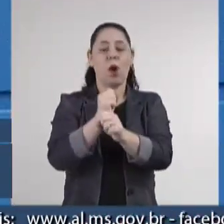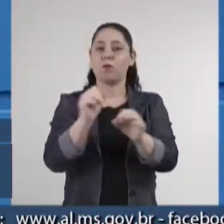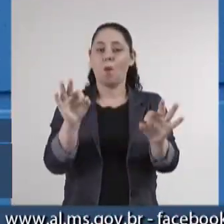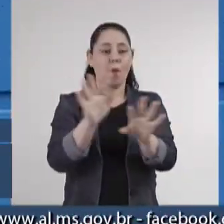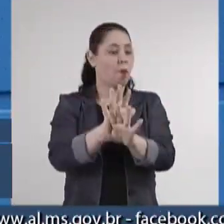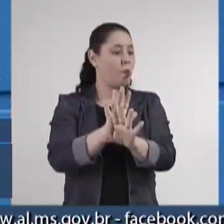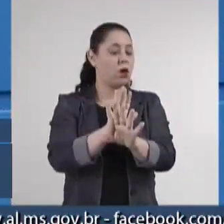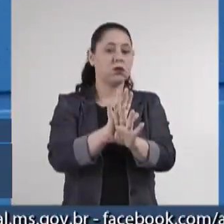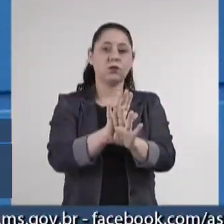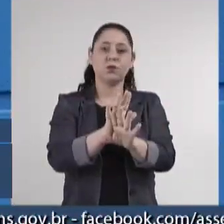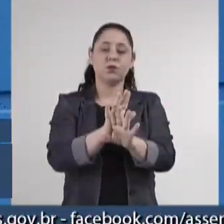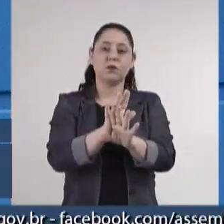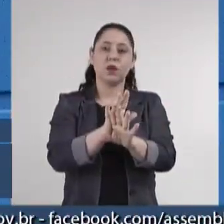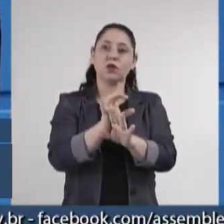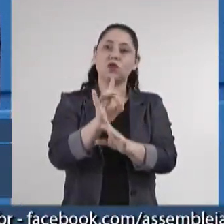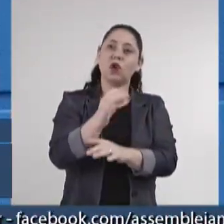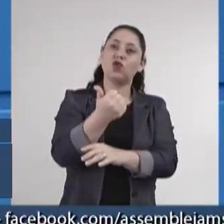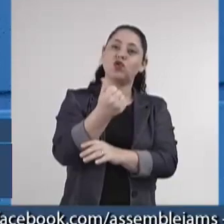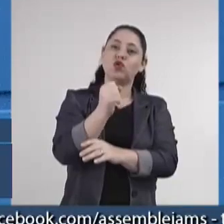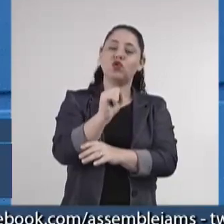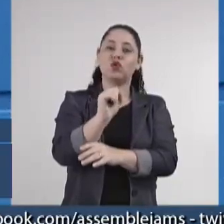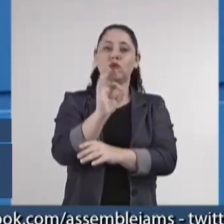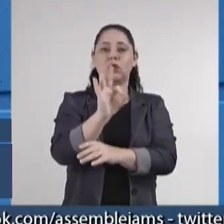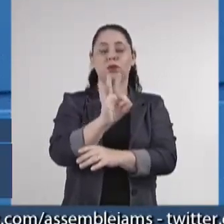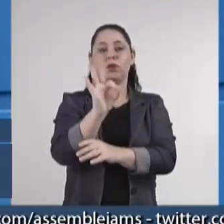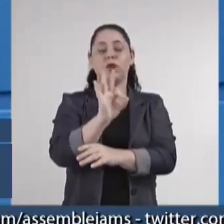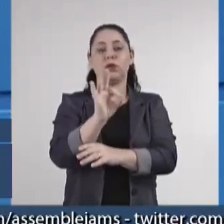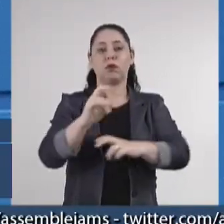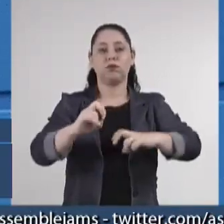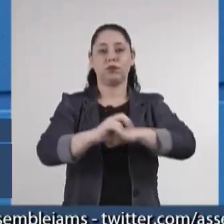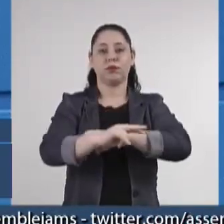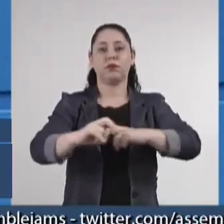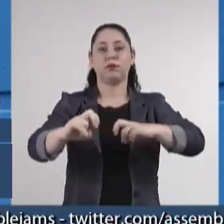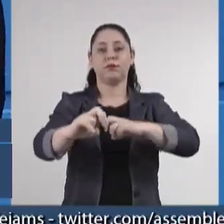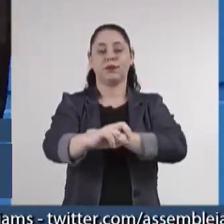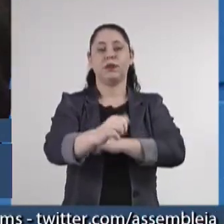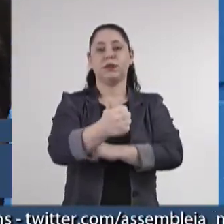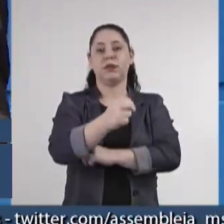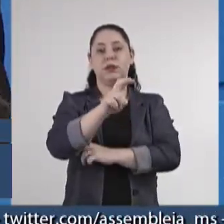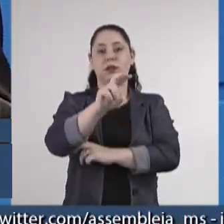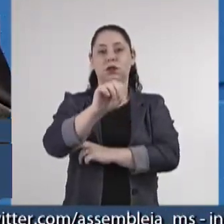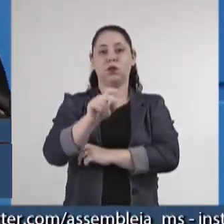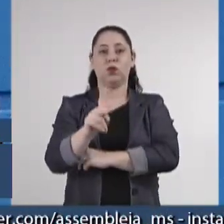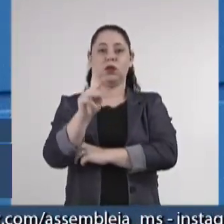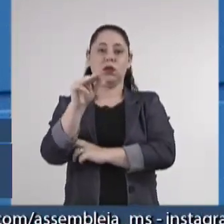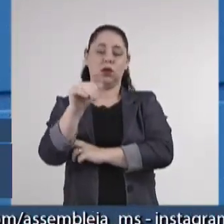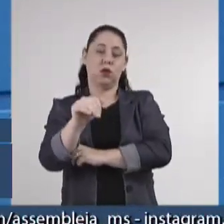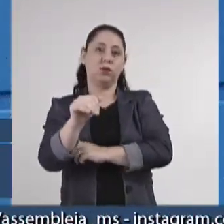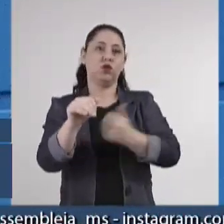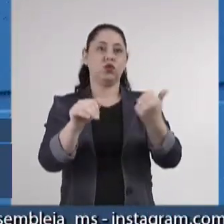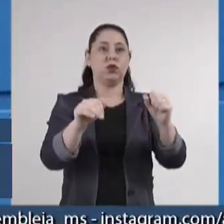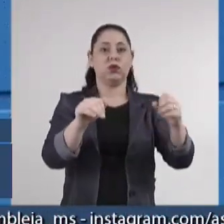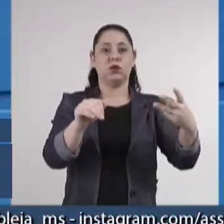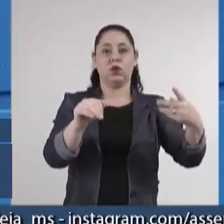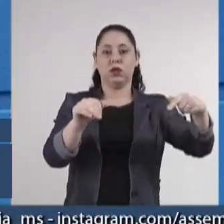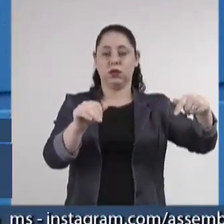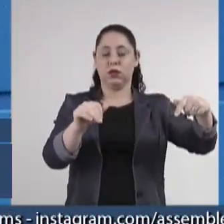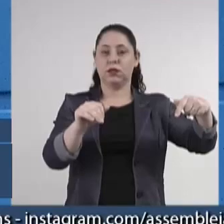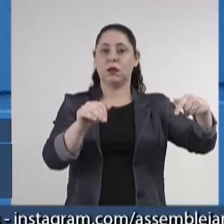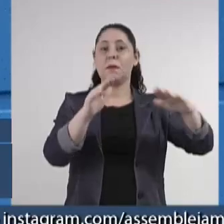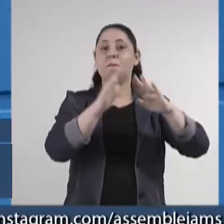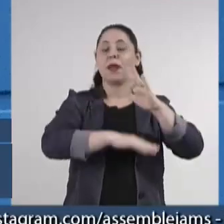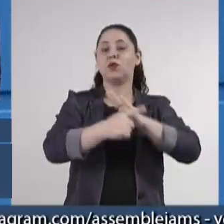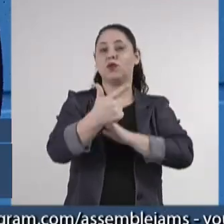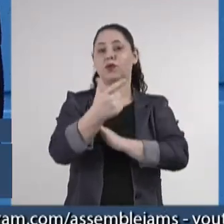tinham que ser feitas, só realizaram 18% da duplicação, 150 quilômetros de 847, quer dizer, menos